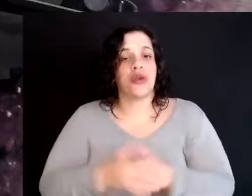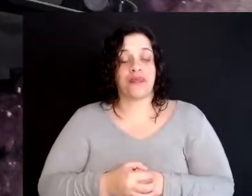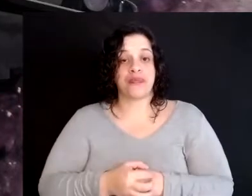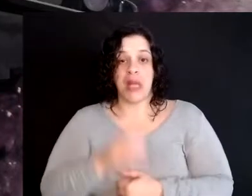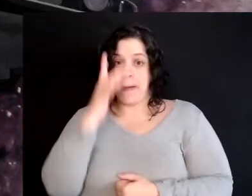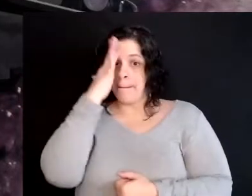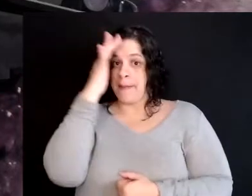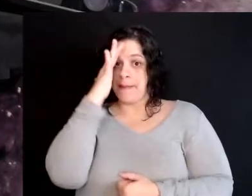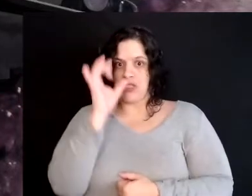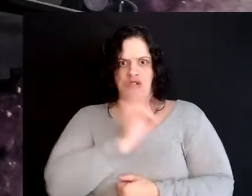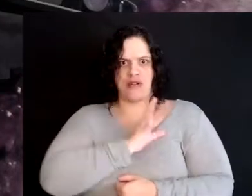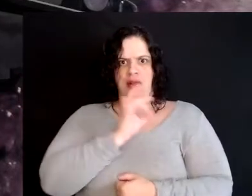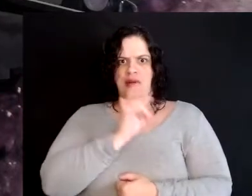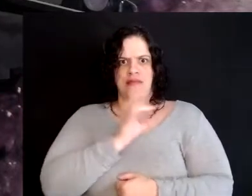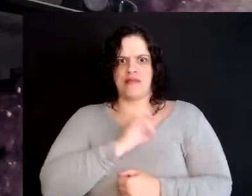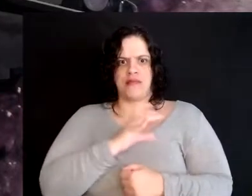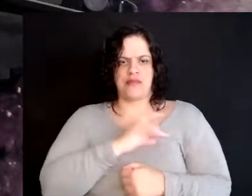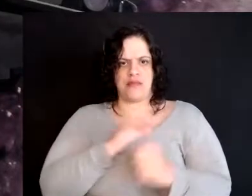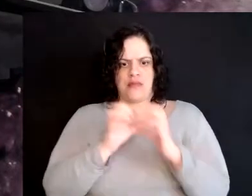este princípio de ordem?